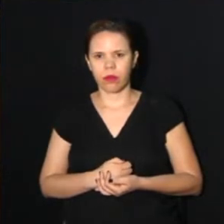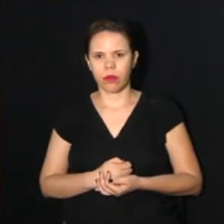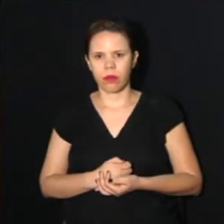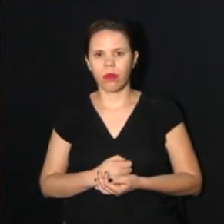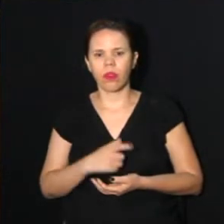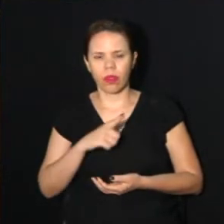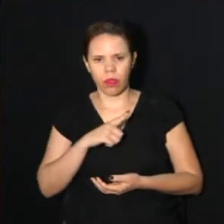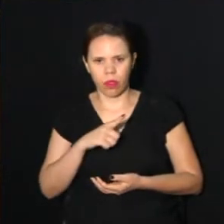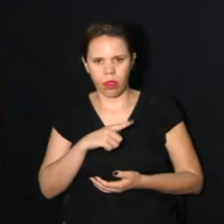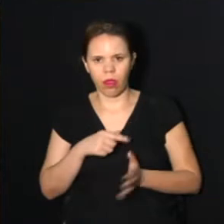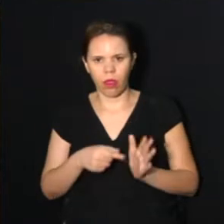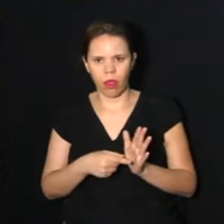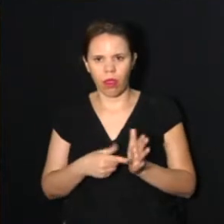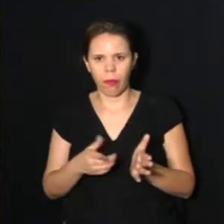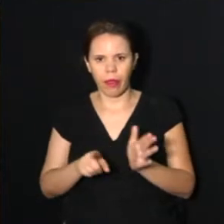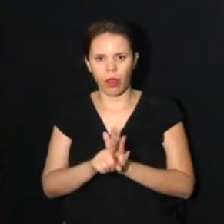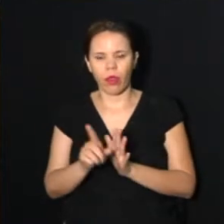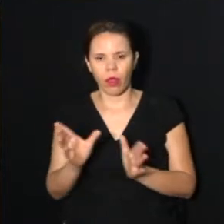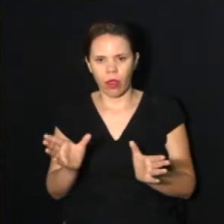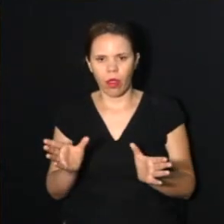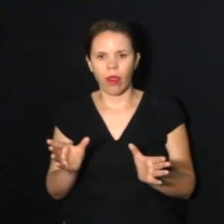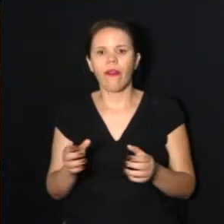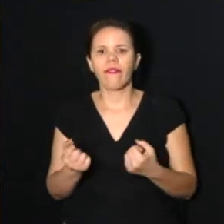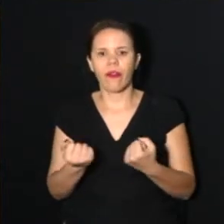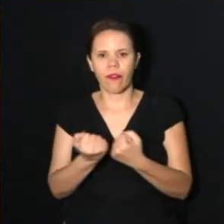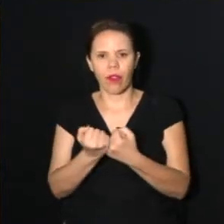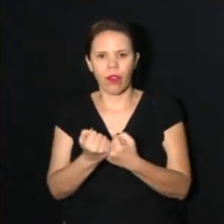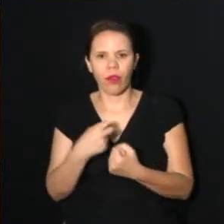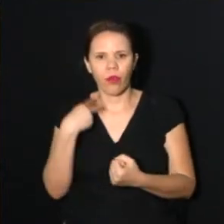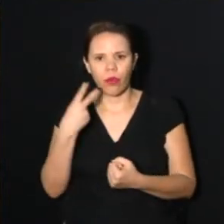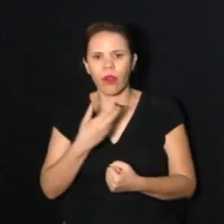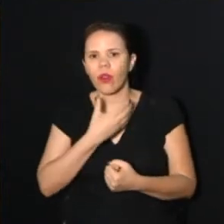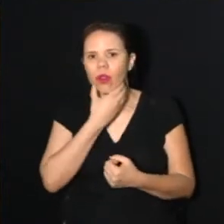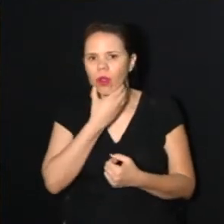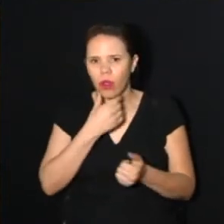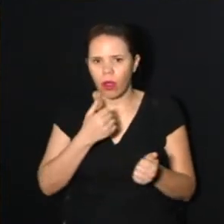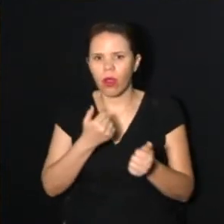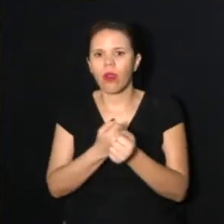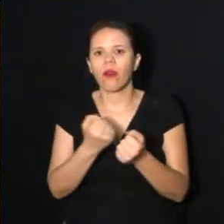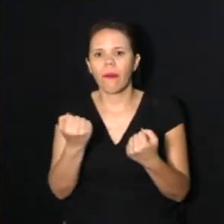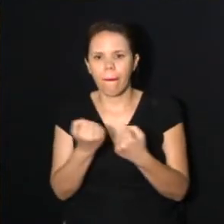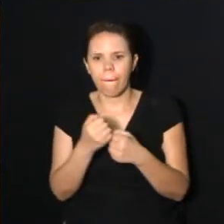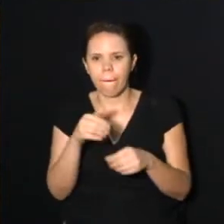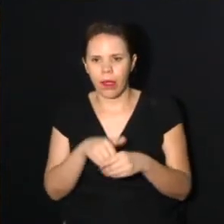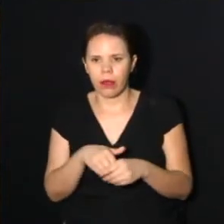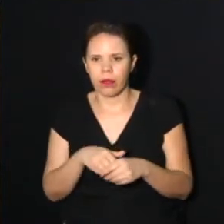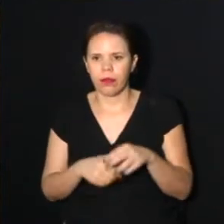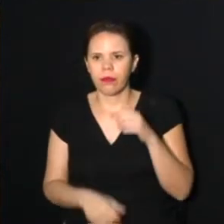Exige um parecer da coordenadoria de apoio às comissões favorável. O vereador Carmo Luiz acompanha.